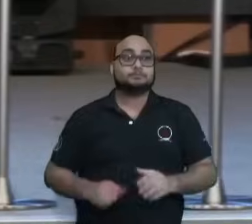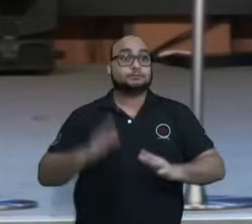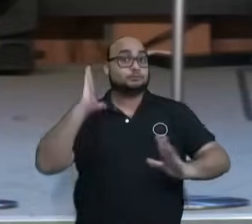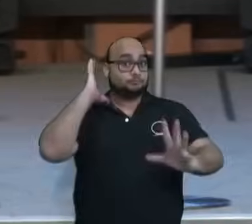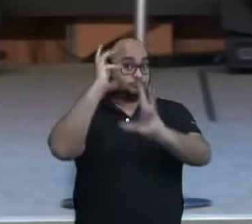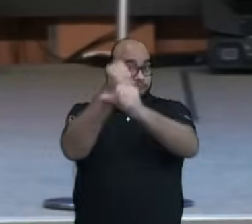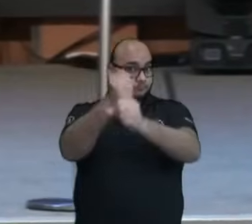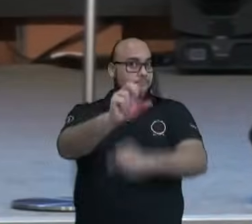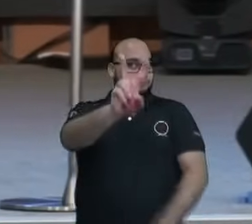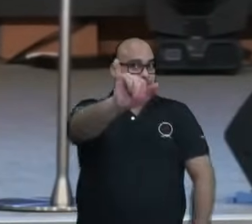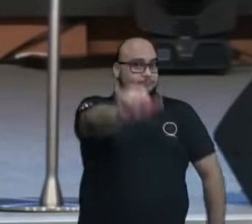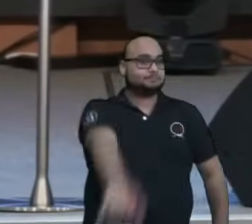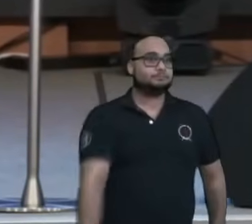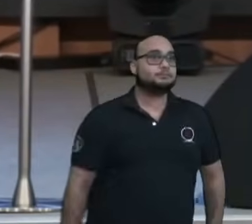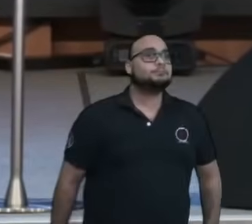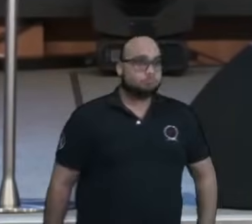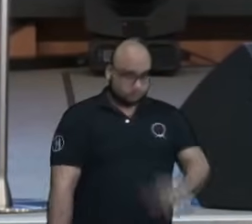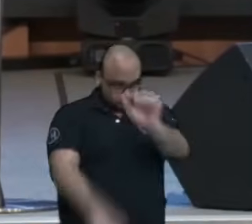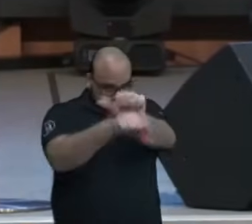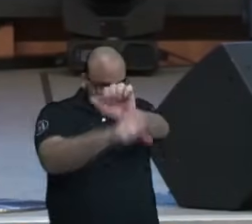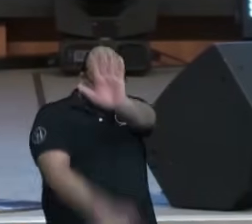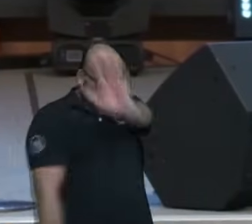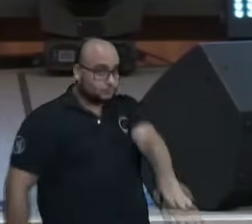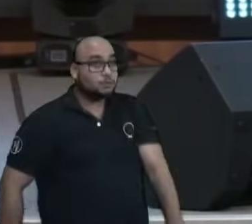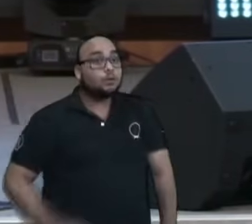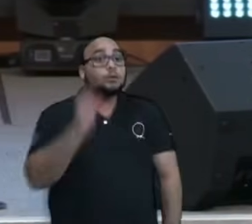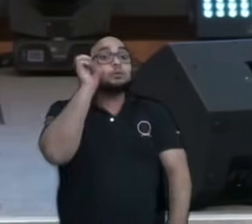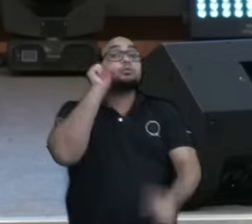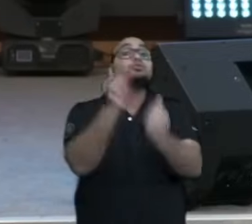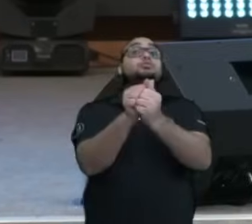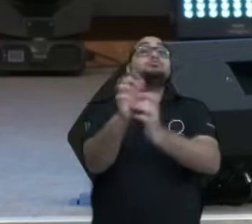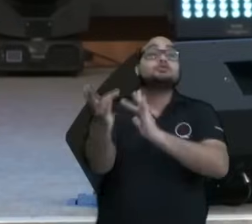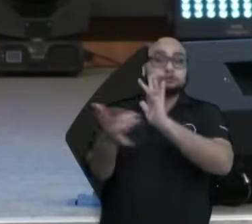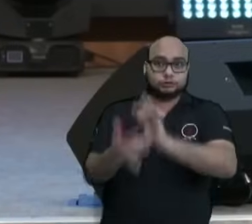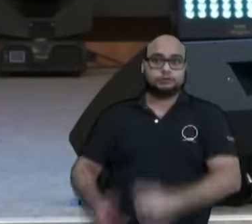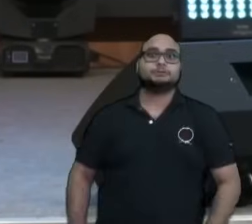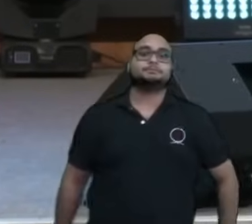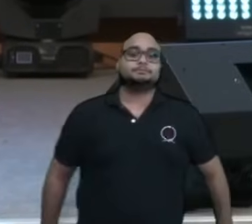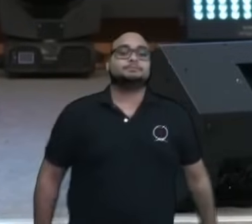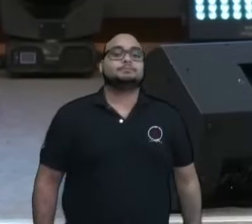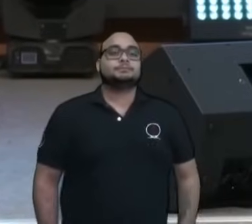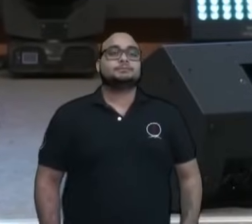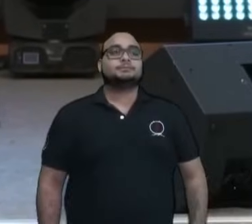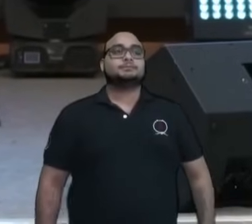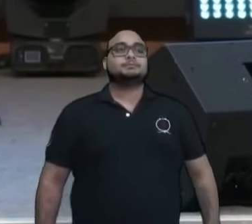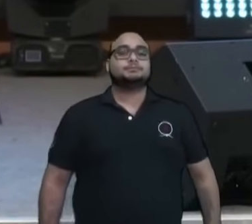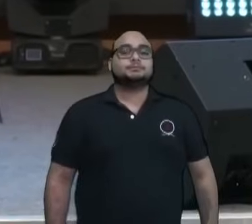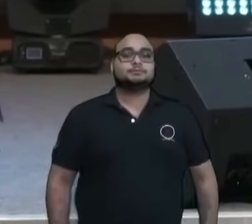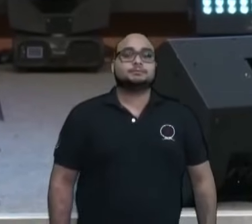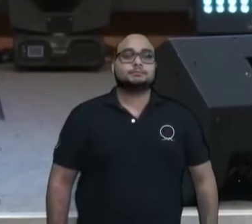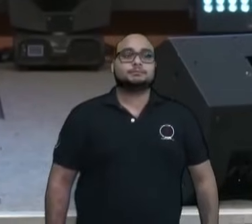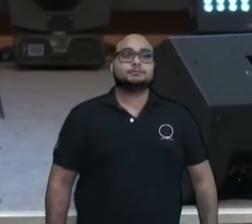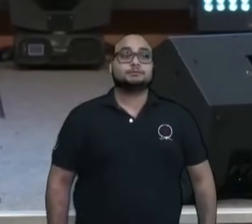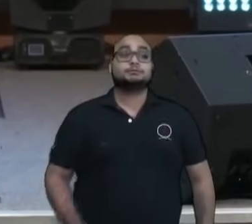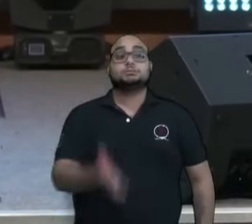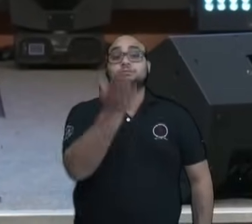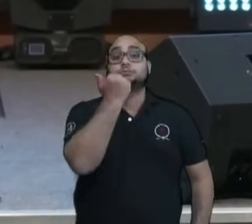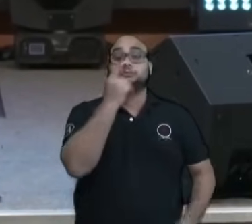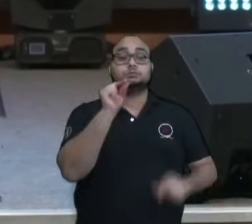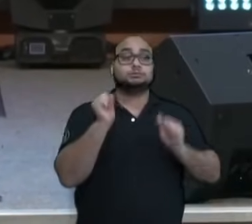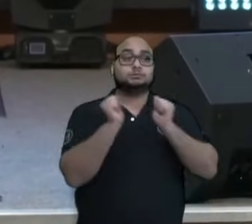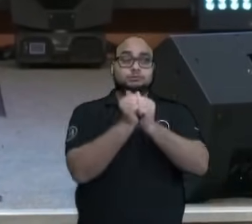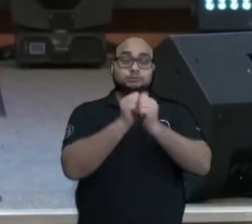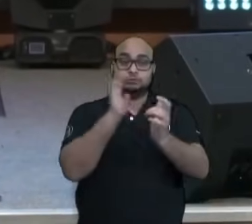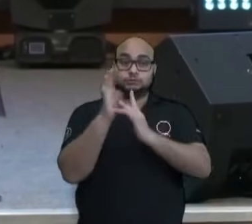conta dormia onde Jesus dormia andava onde Jesus andava comia a comida com